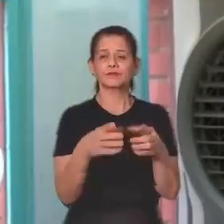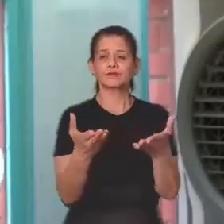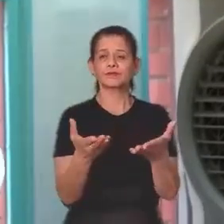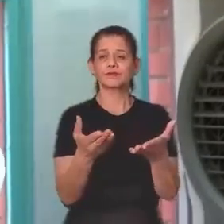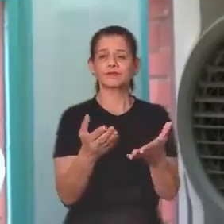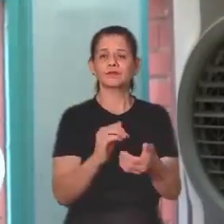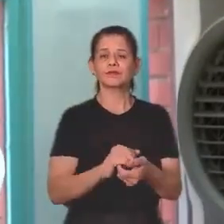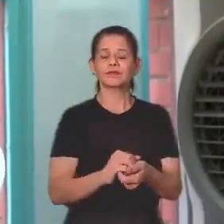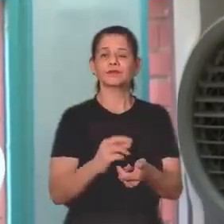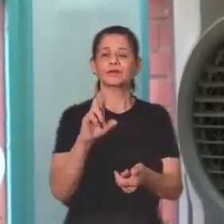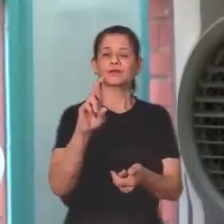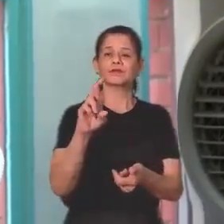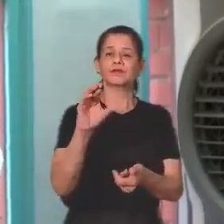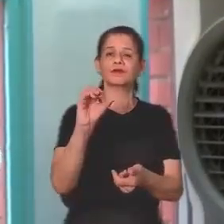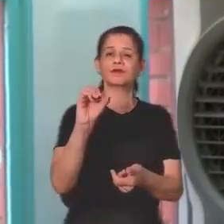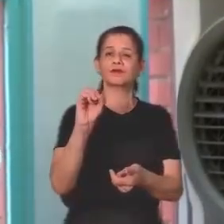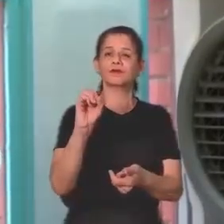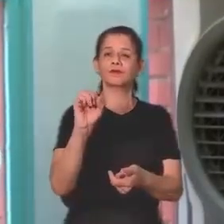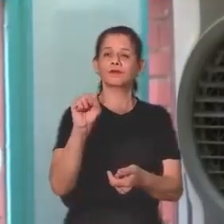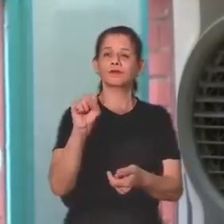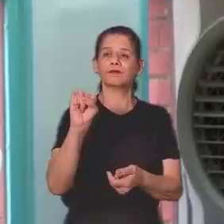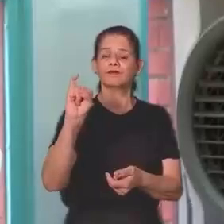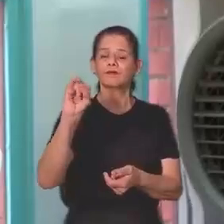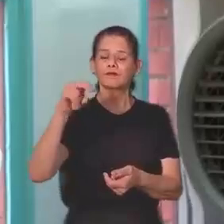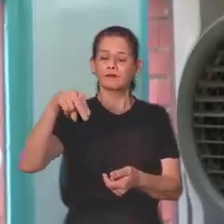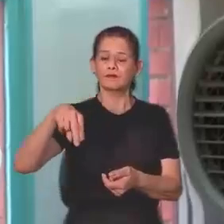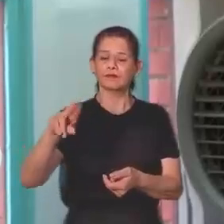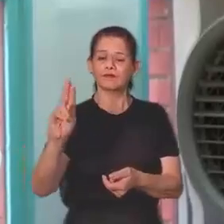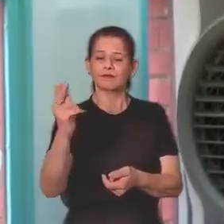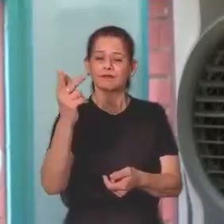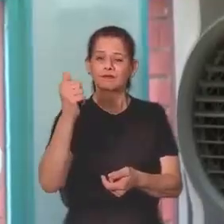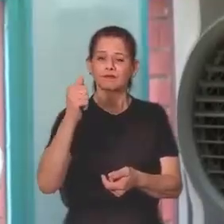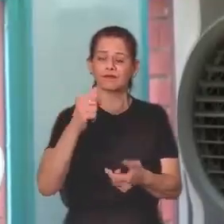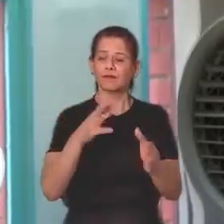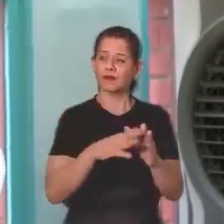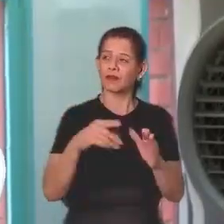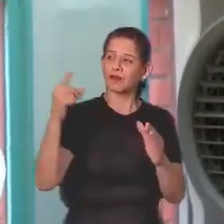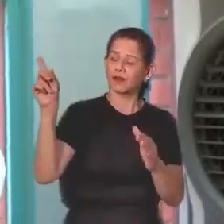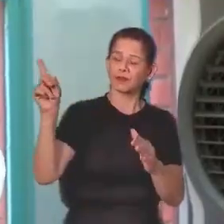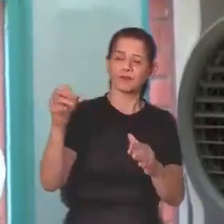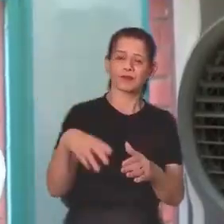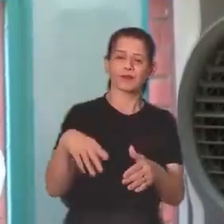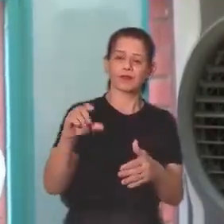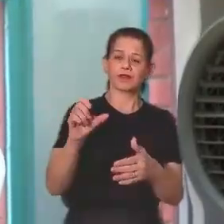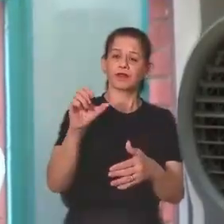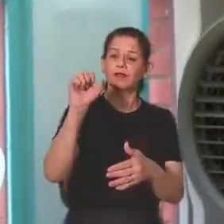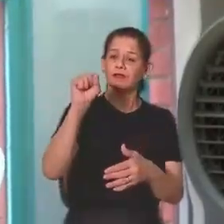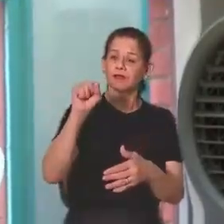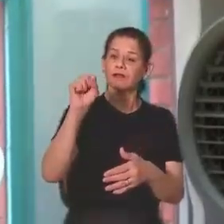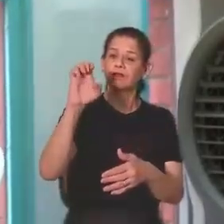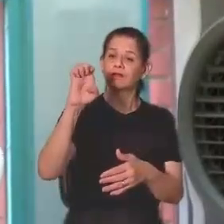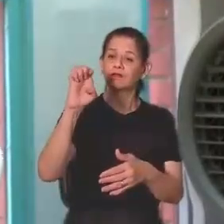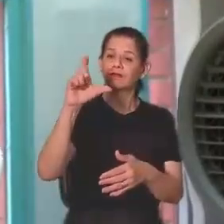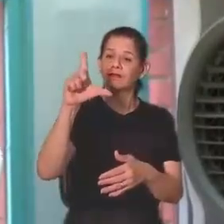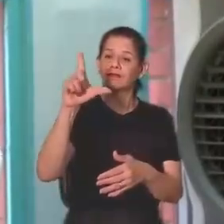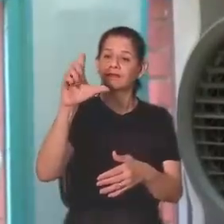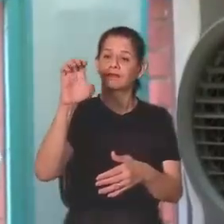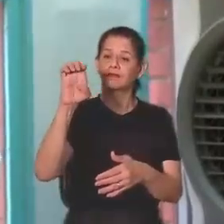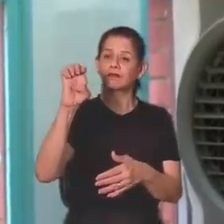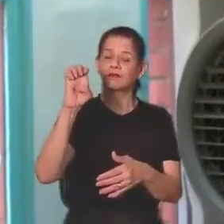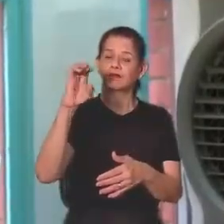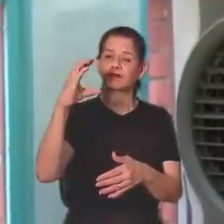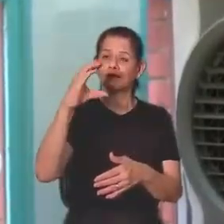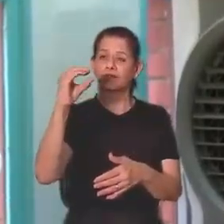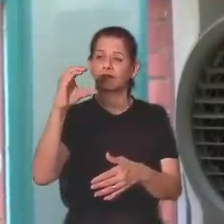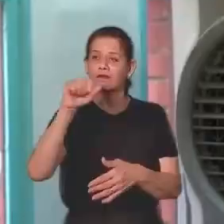quando a dona Rosinha mandou lá o texto dela para seleções, né, Rosinha, se a revista Seleções tivesse